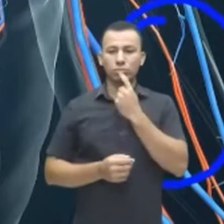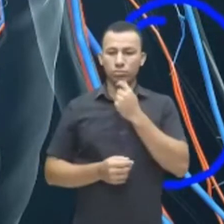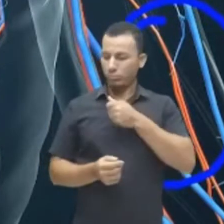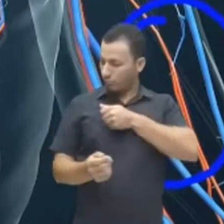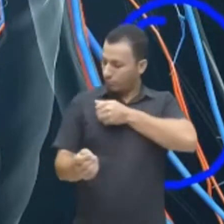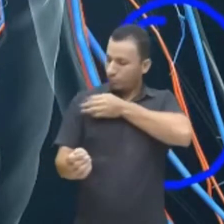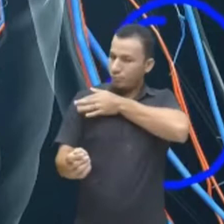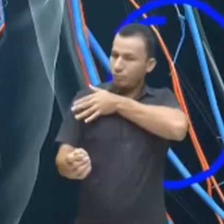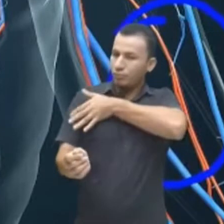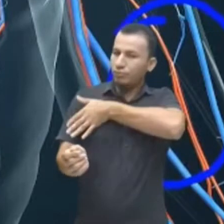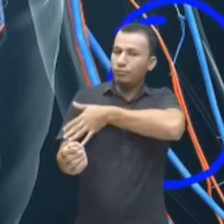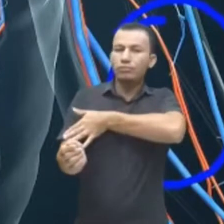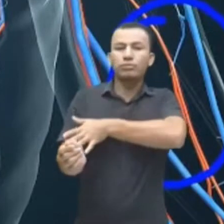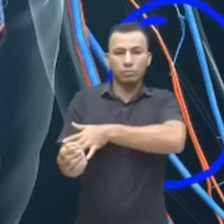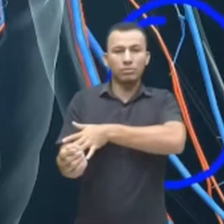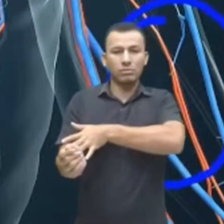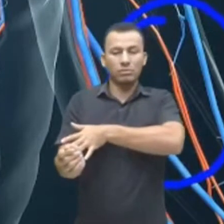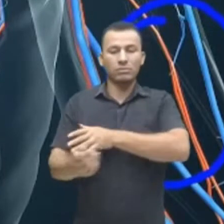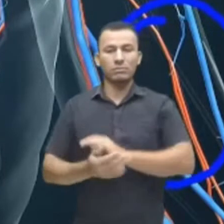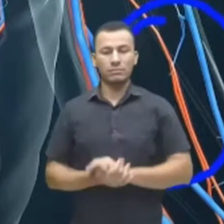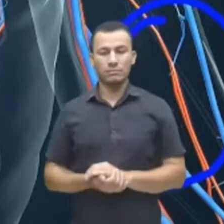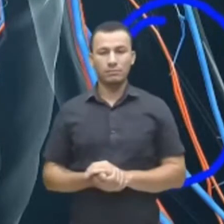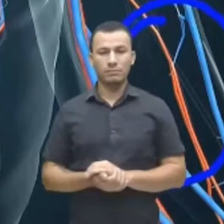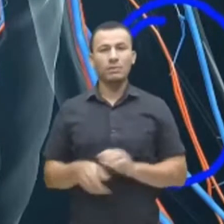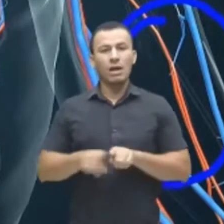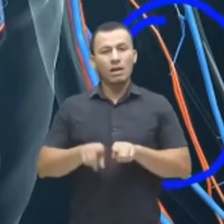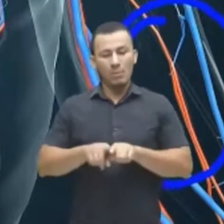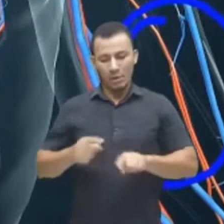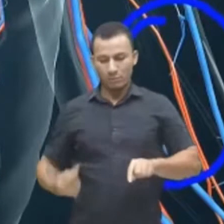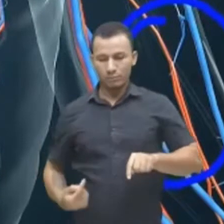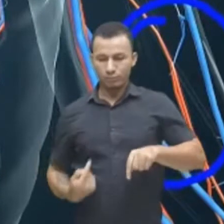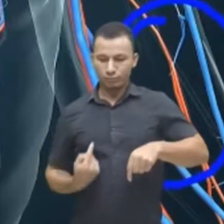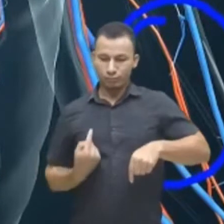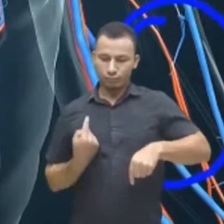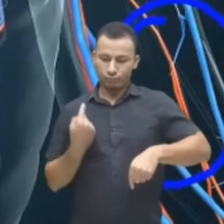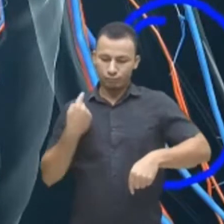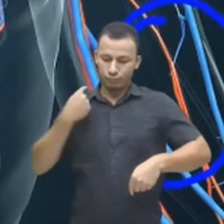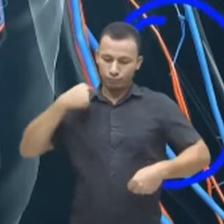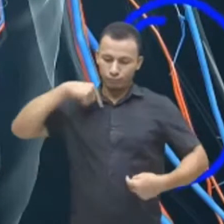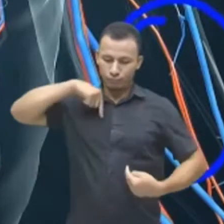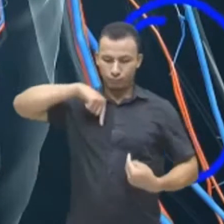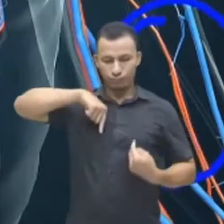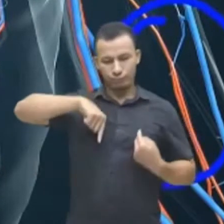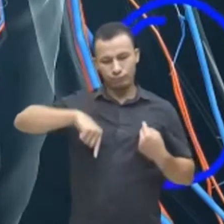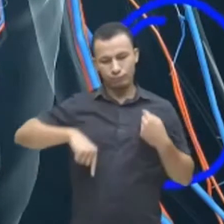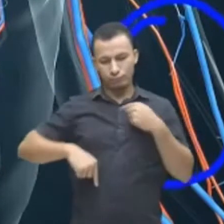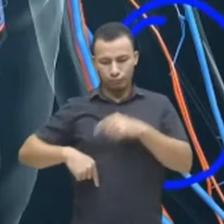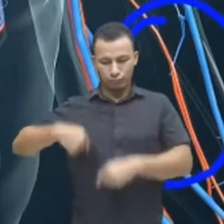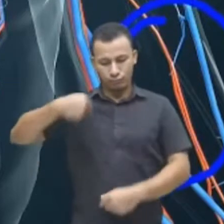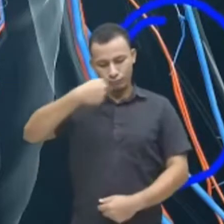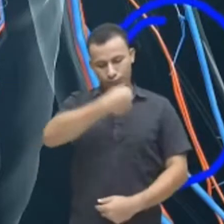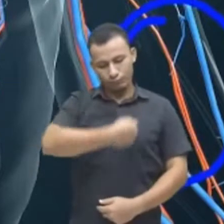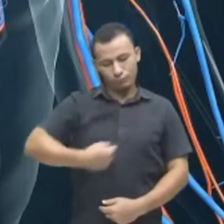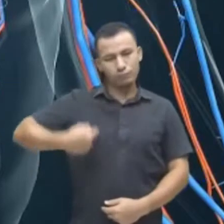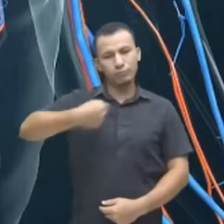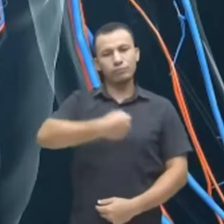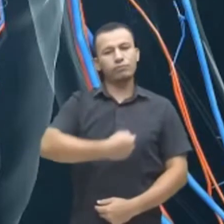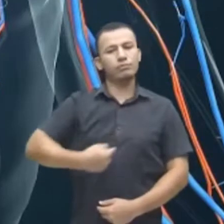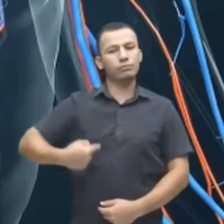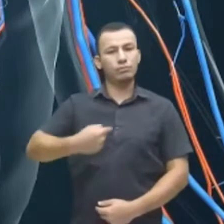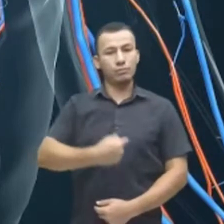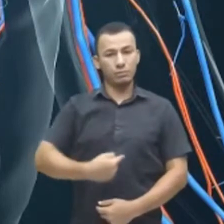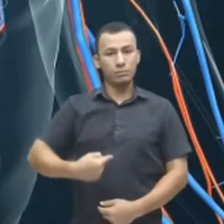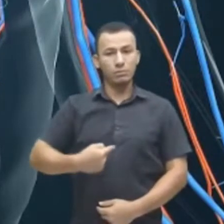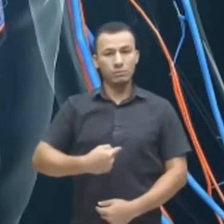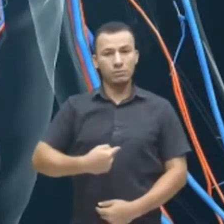e como também essa circulação, esses vasos que eu apontei para vocês, ele também vai